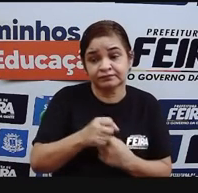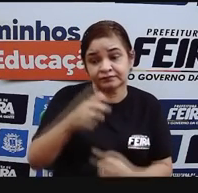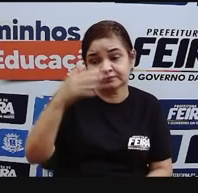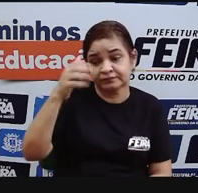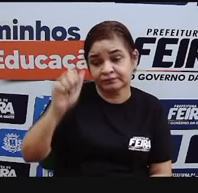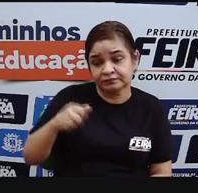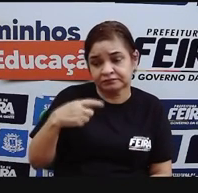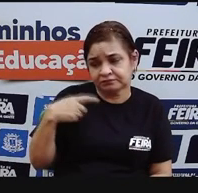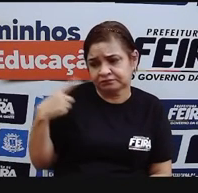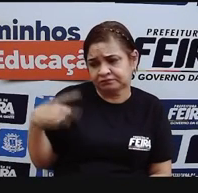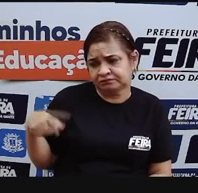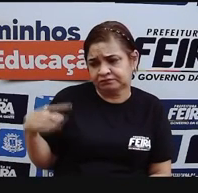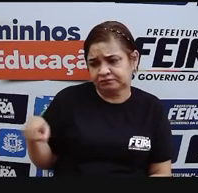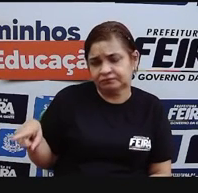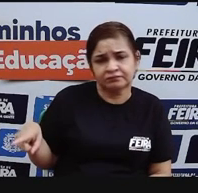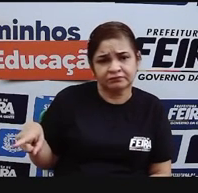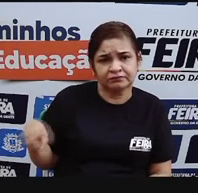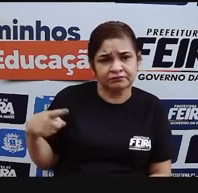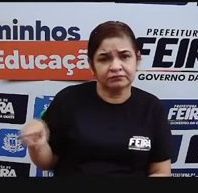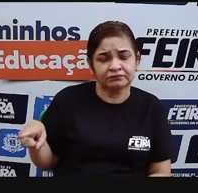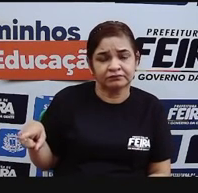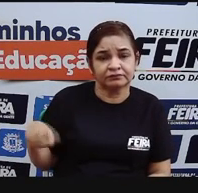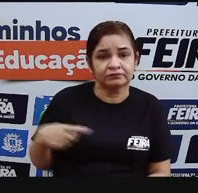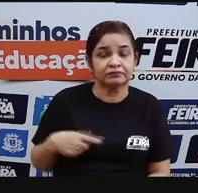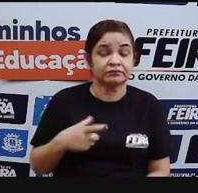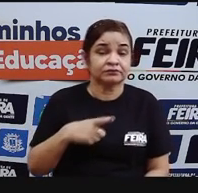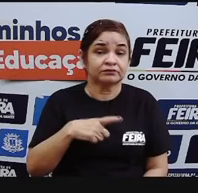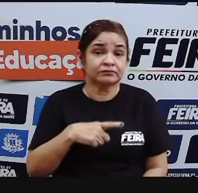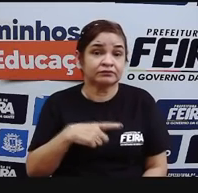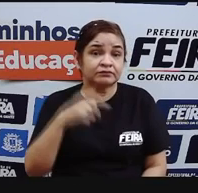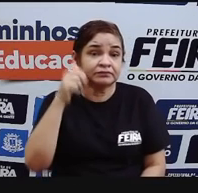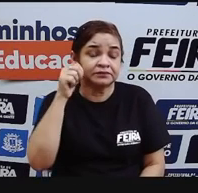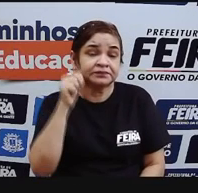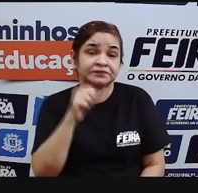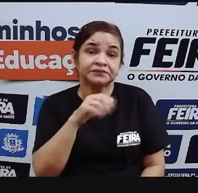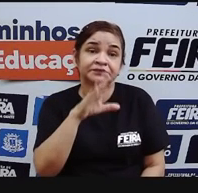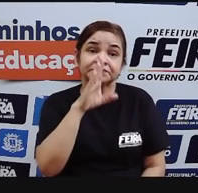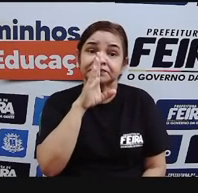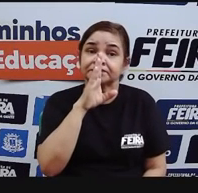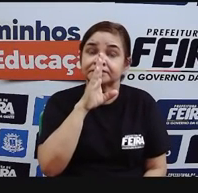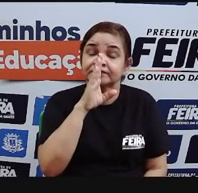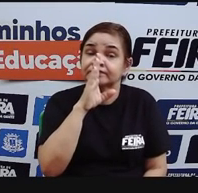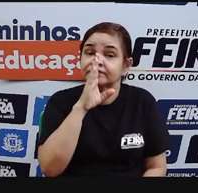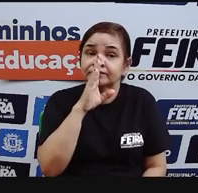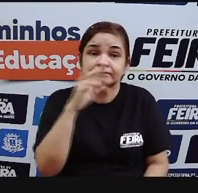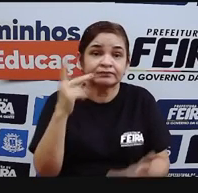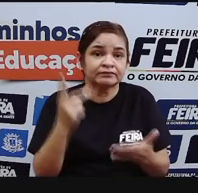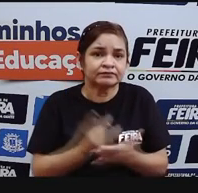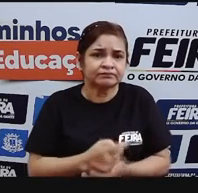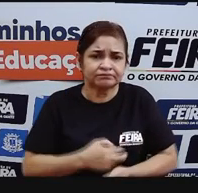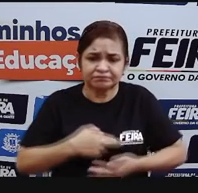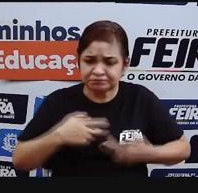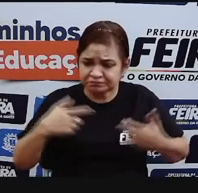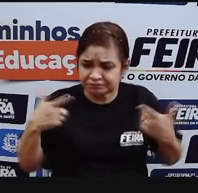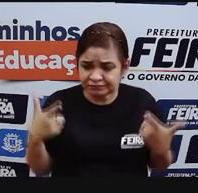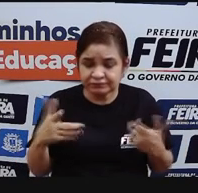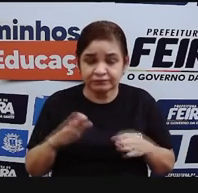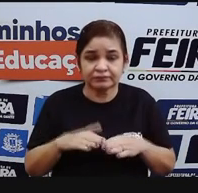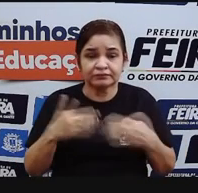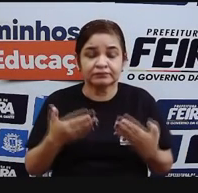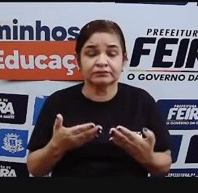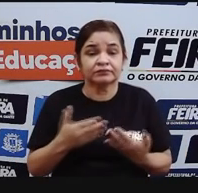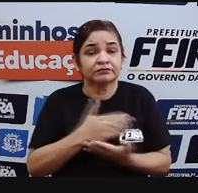Né? Então ainda tem muitas mulheres que passam por esses processos de violência e que acabam